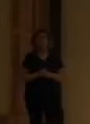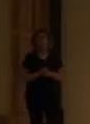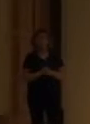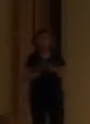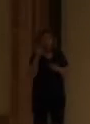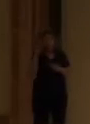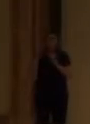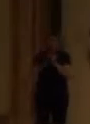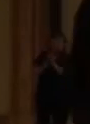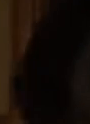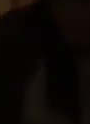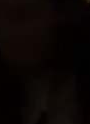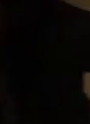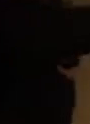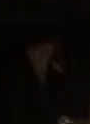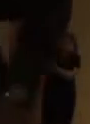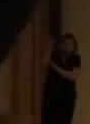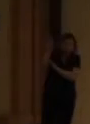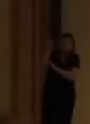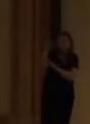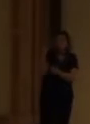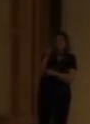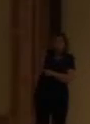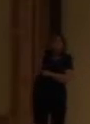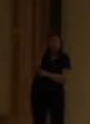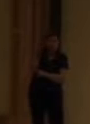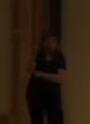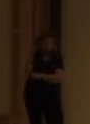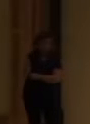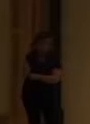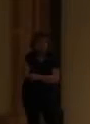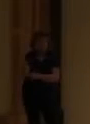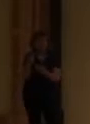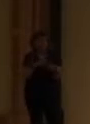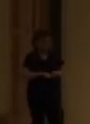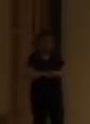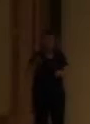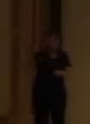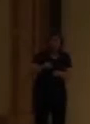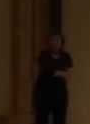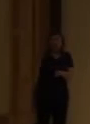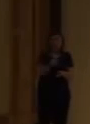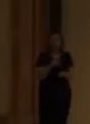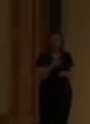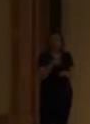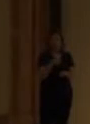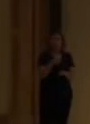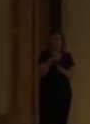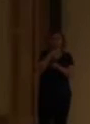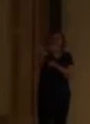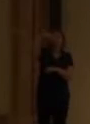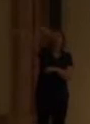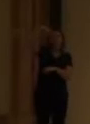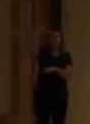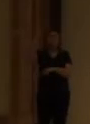Luanda, um comércio de beira de estrada que diz que vende candeeiros e que tem promoções de 50% e podes pagar